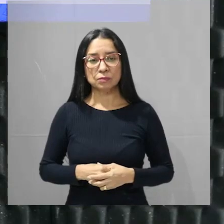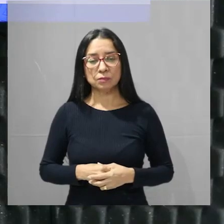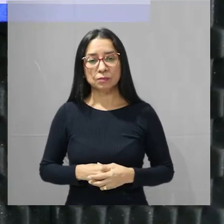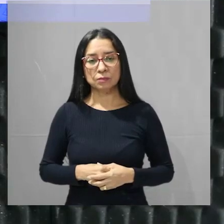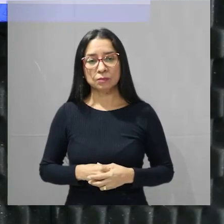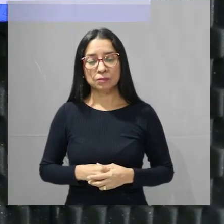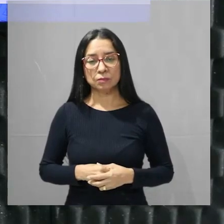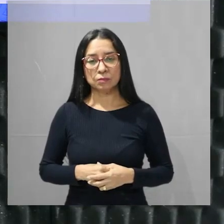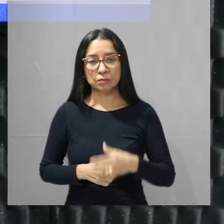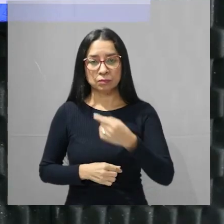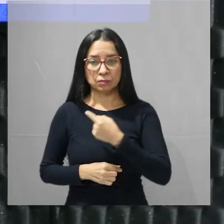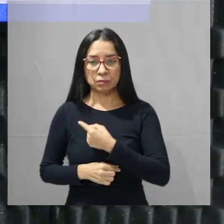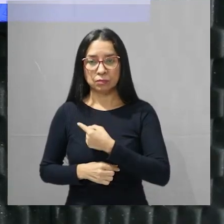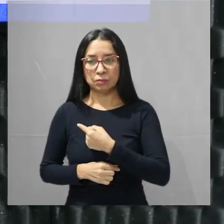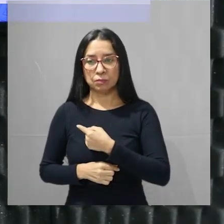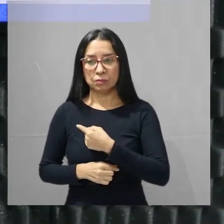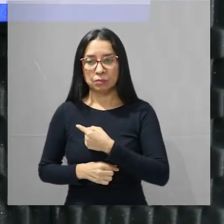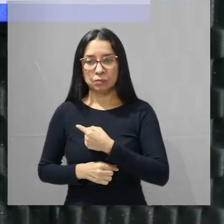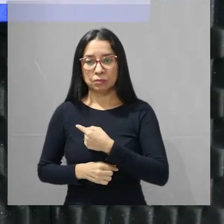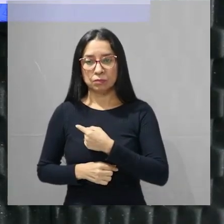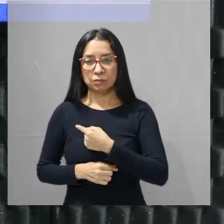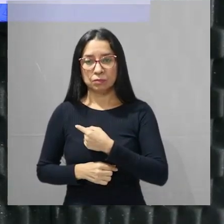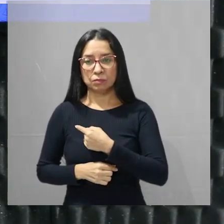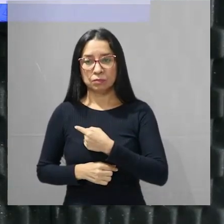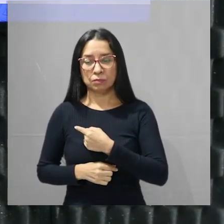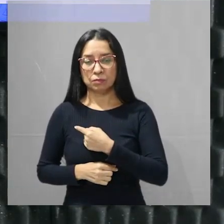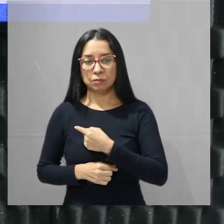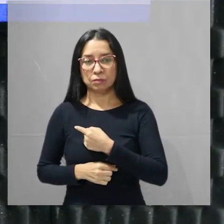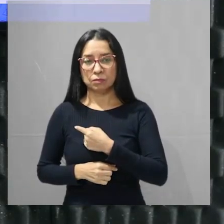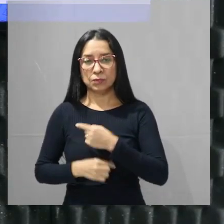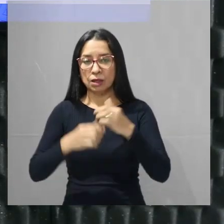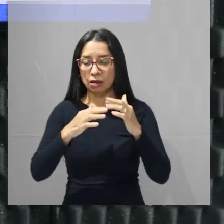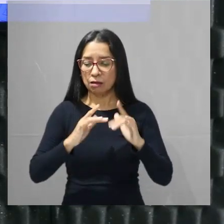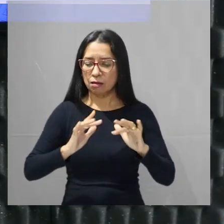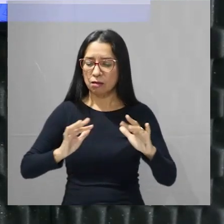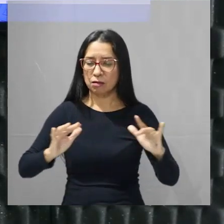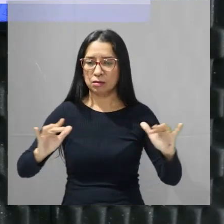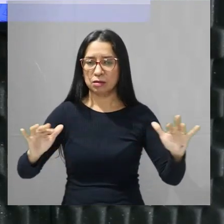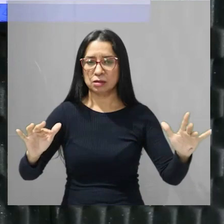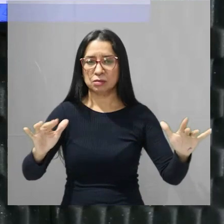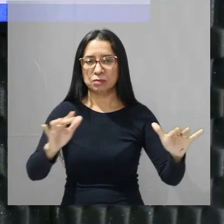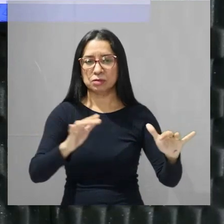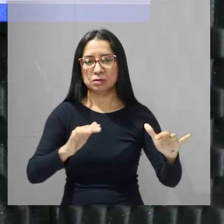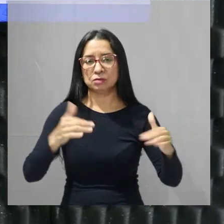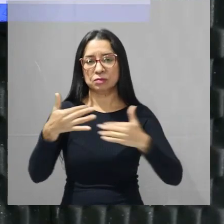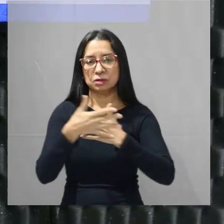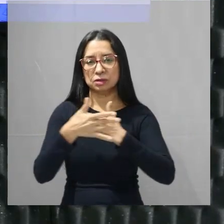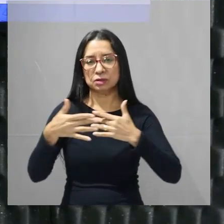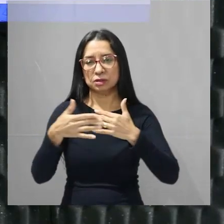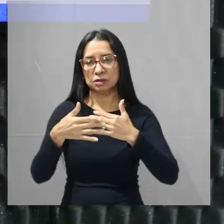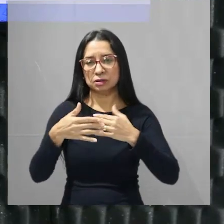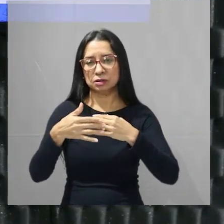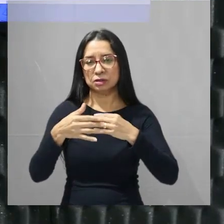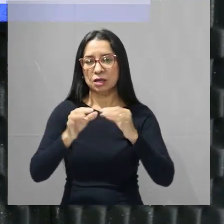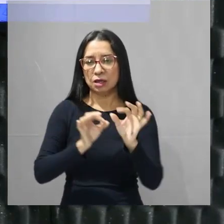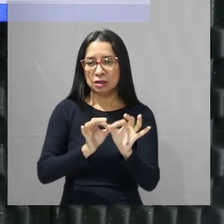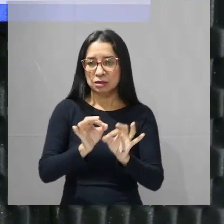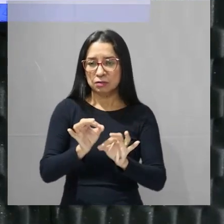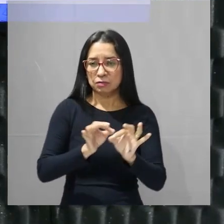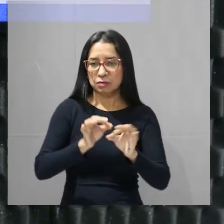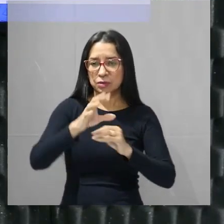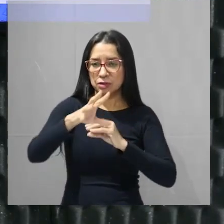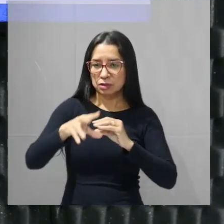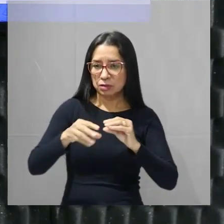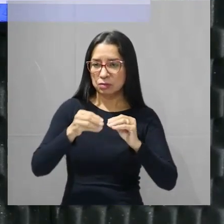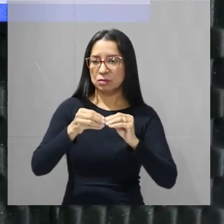A expansão das cidades e a formação das aglomerações urbanas no Brasil foram